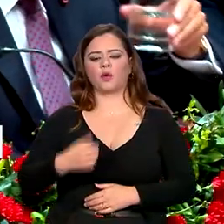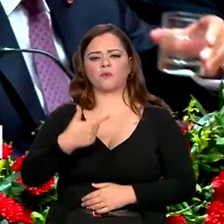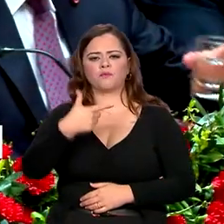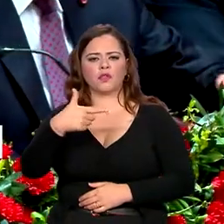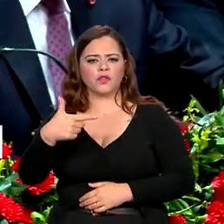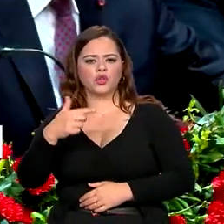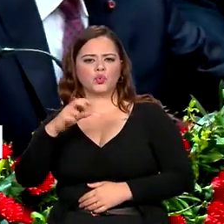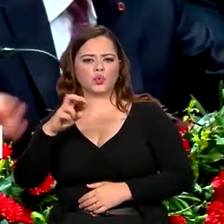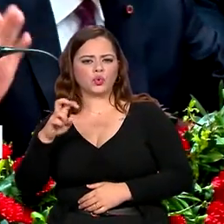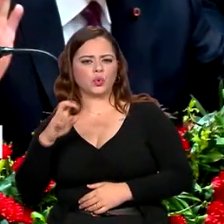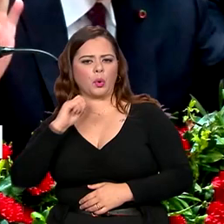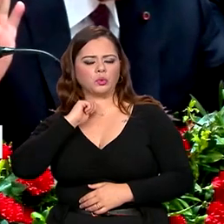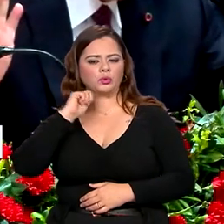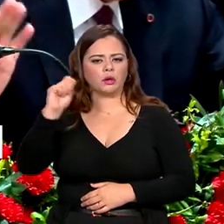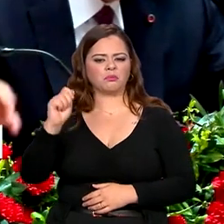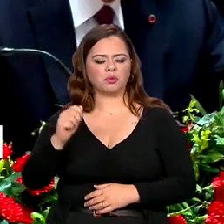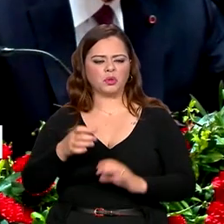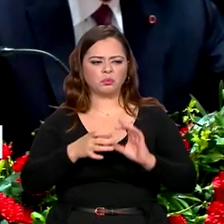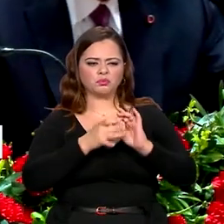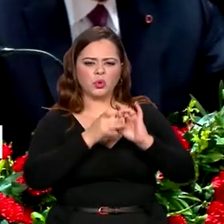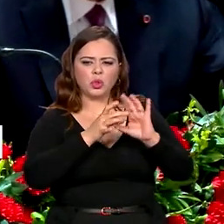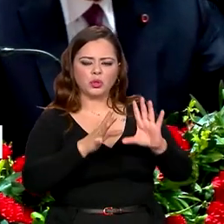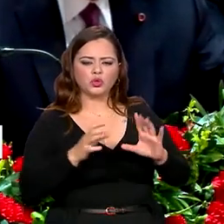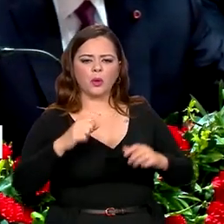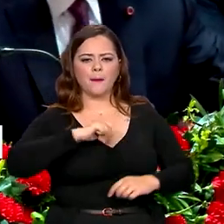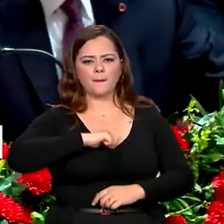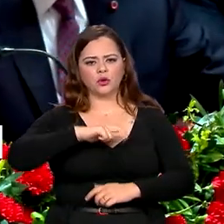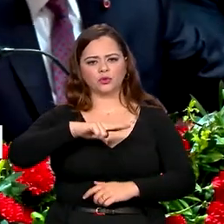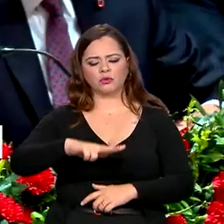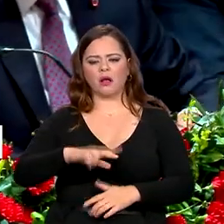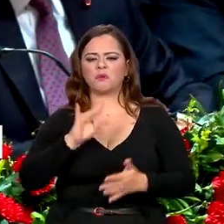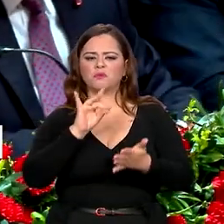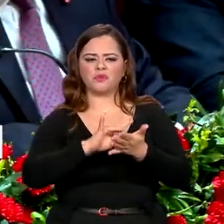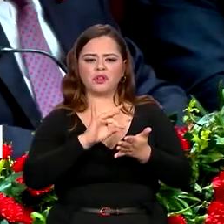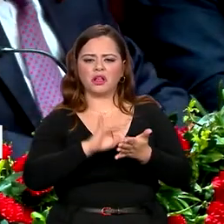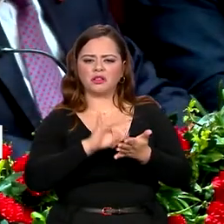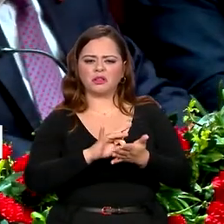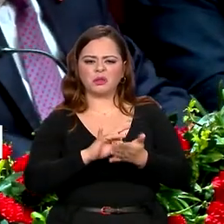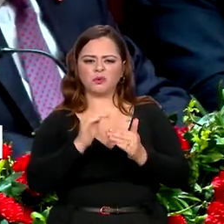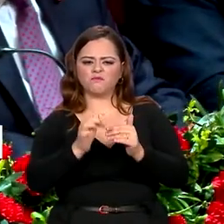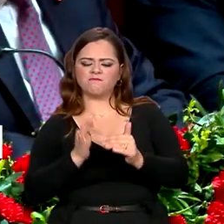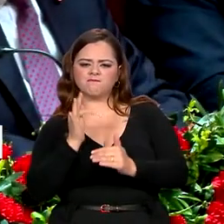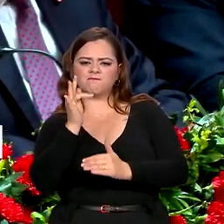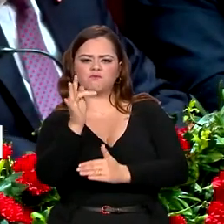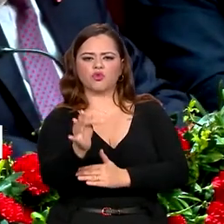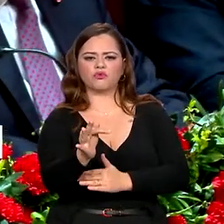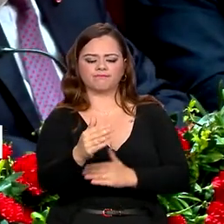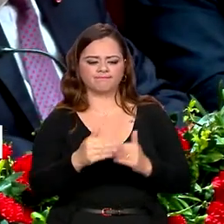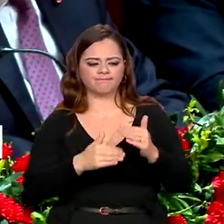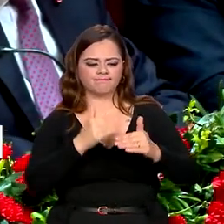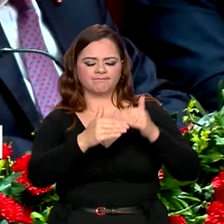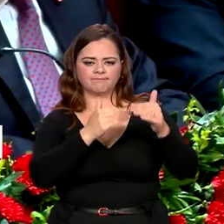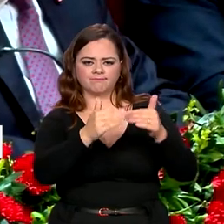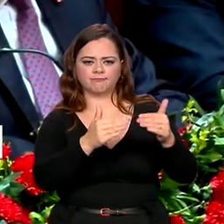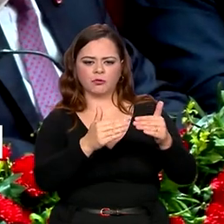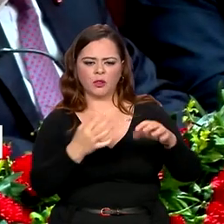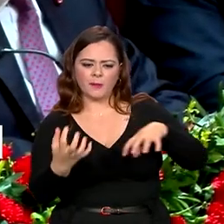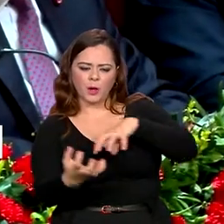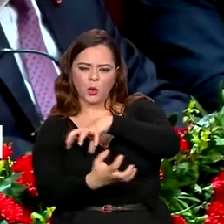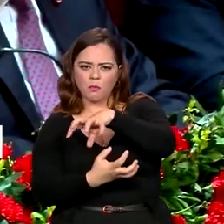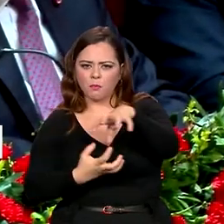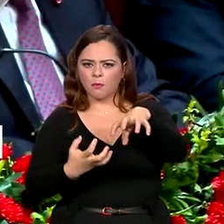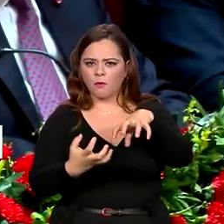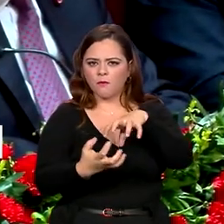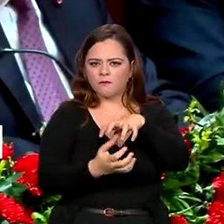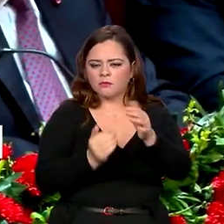Abril permitiu que Portugal desse um verdadeiro salto para o futuro. O movimento iniciado